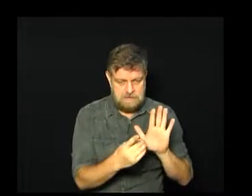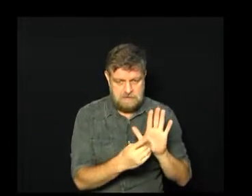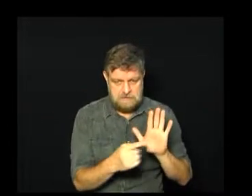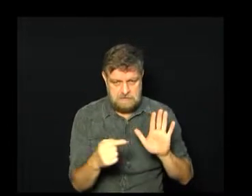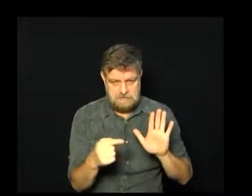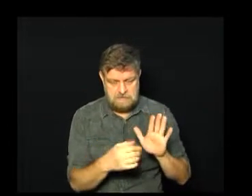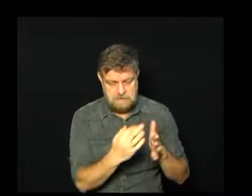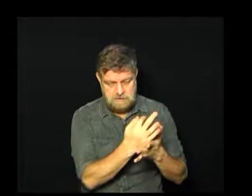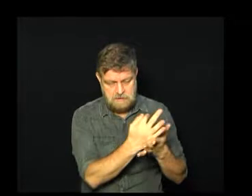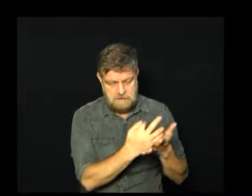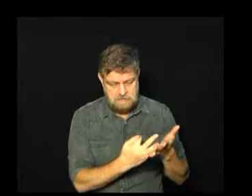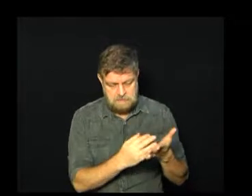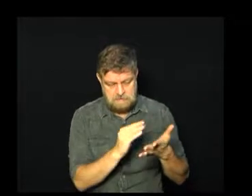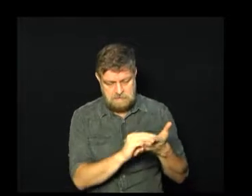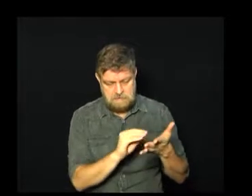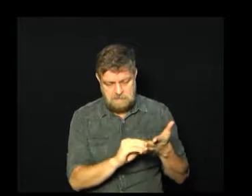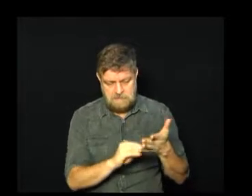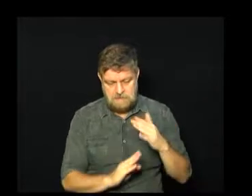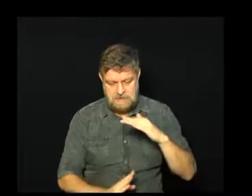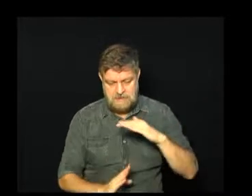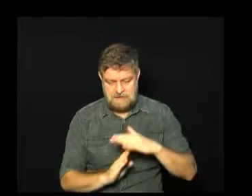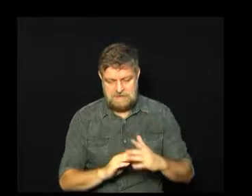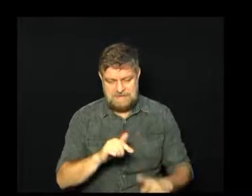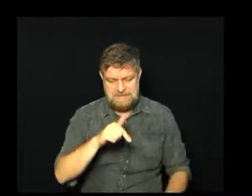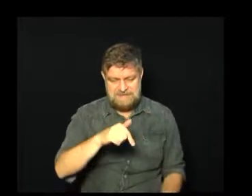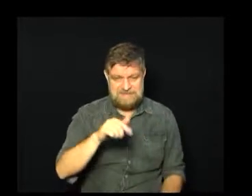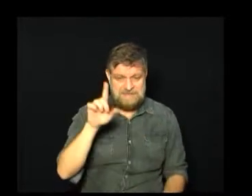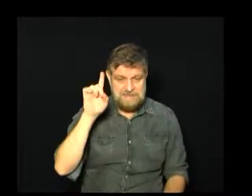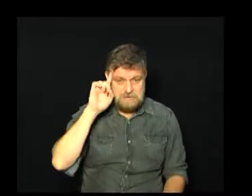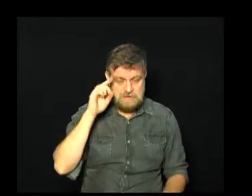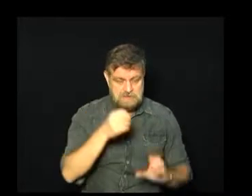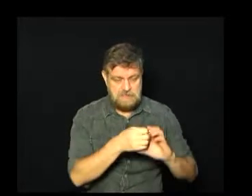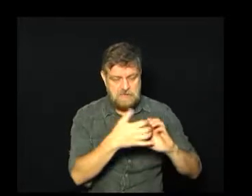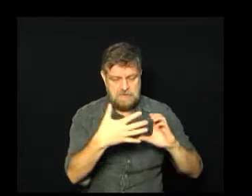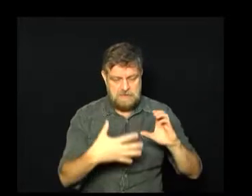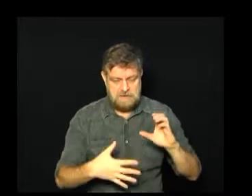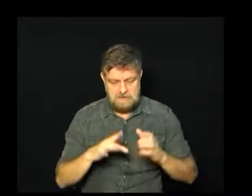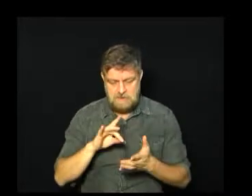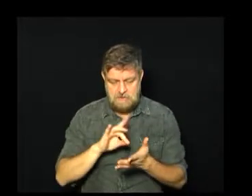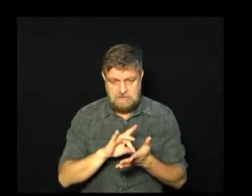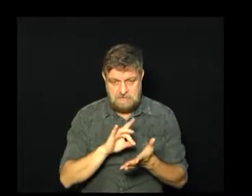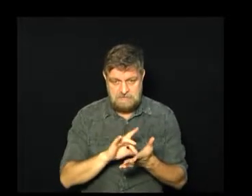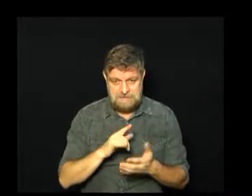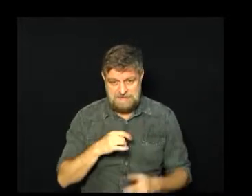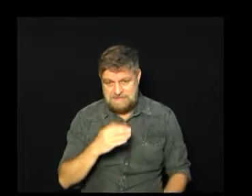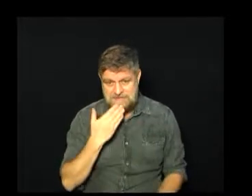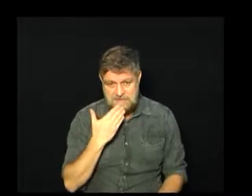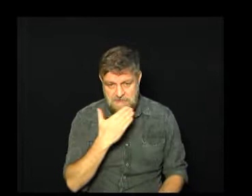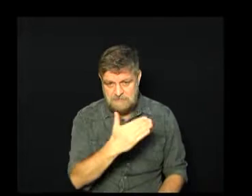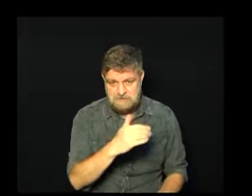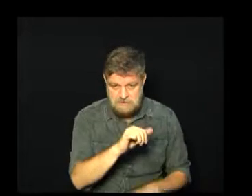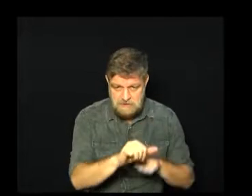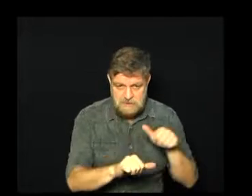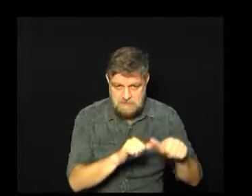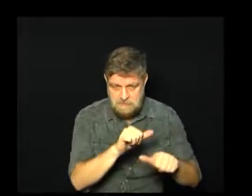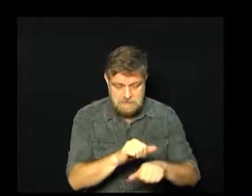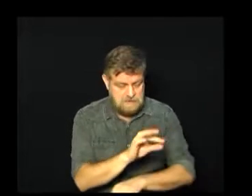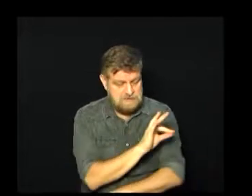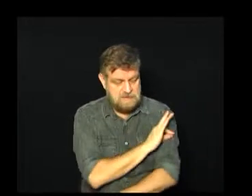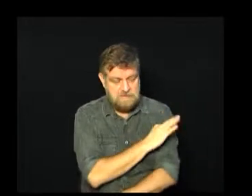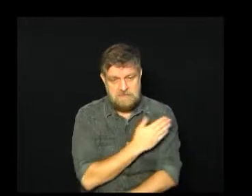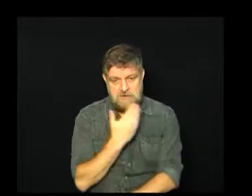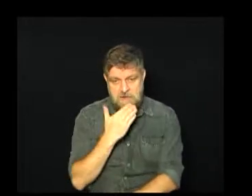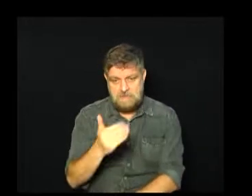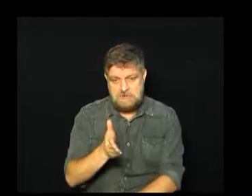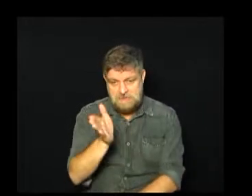que estamos montando até 7 dias para restabelecimento das características originais da via em caso de solicitação pela Prefeitura.